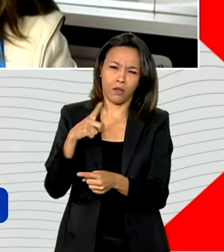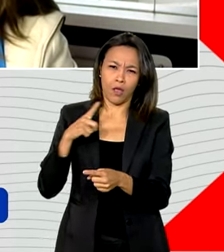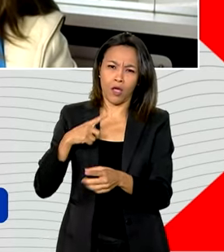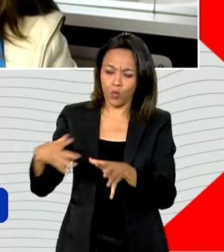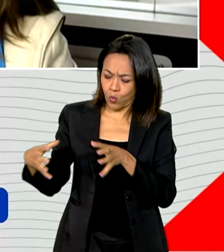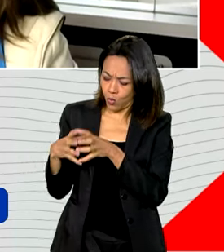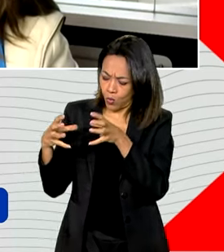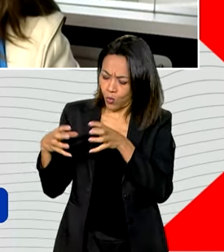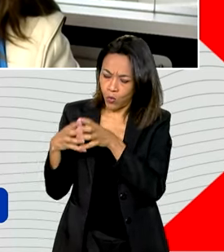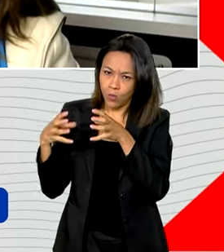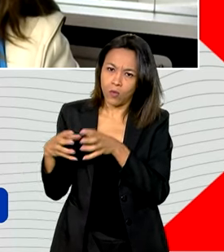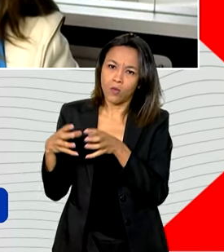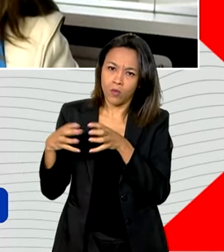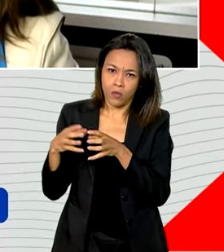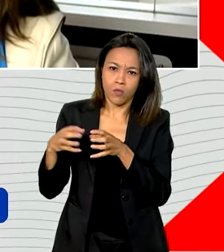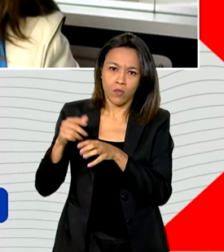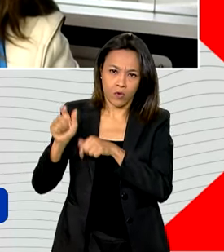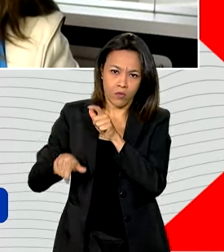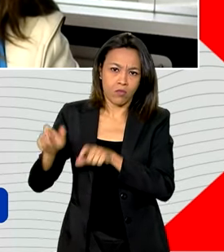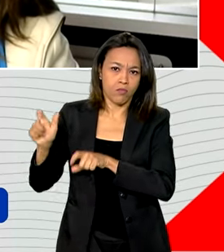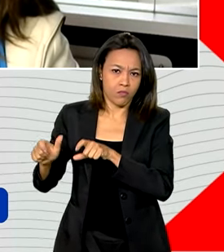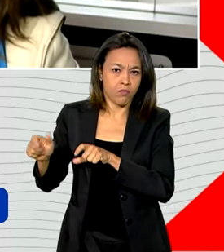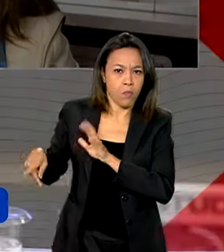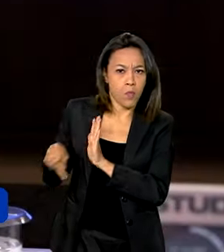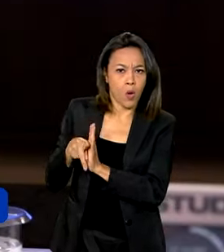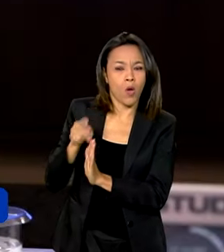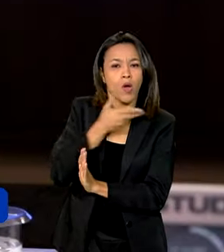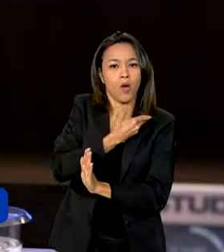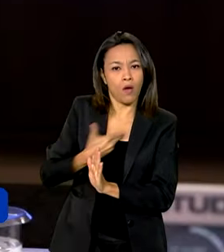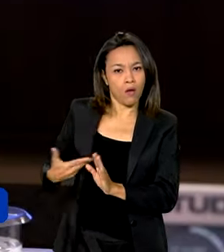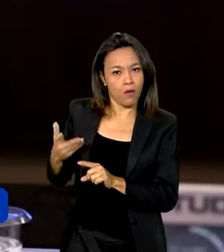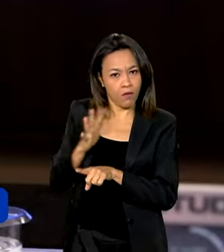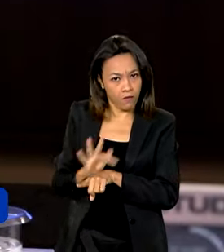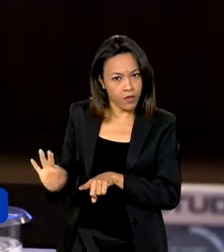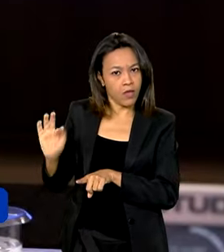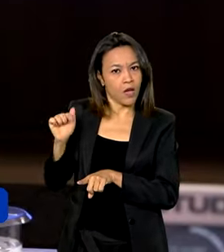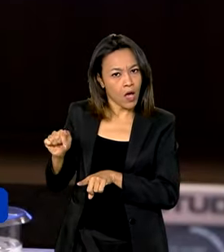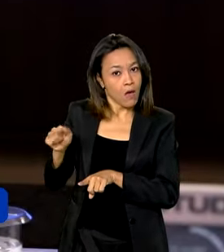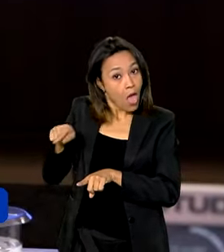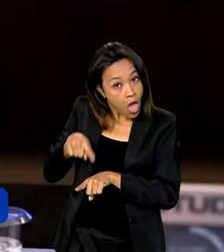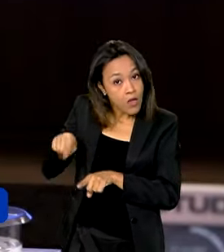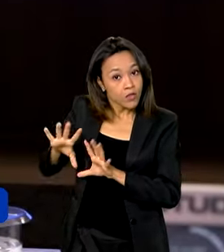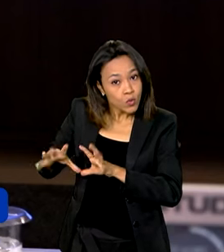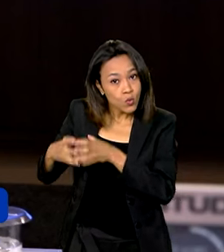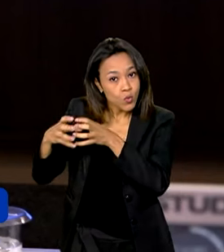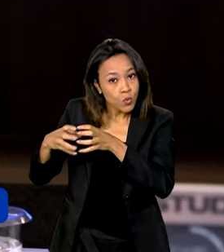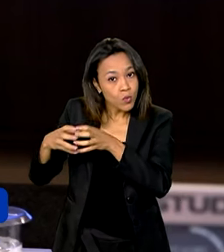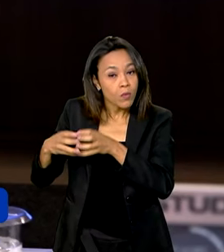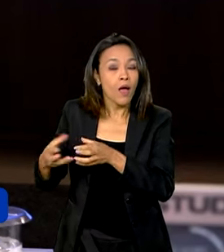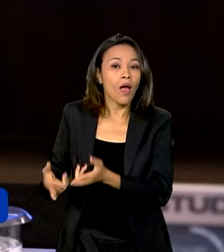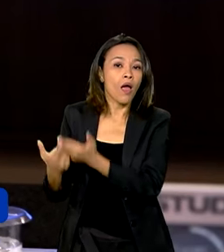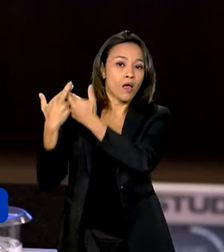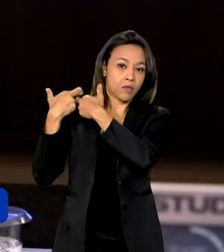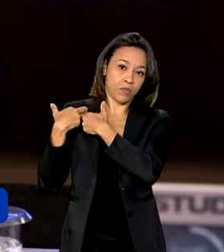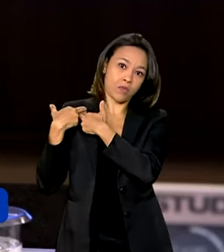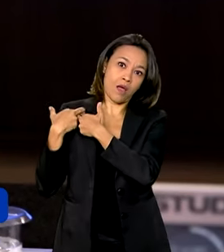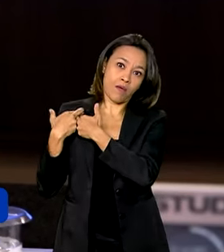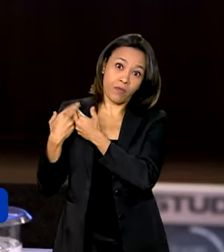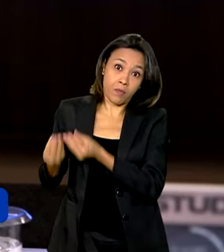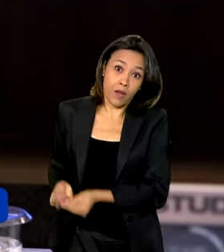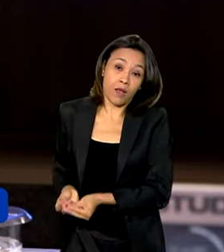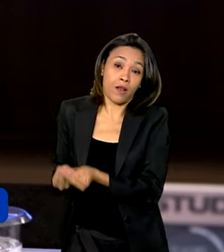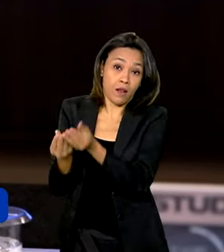e so no caso do governo federal Eh que que é responsável pelo encaminhamento da proposta